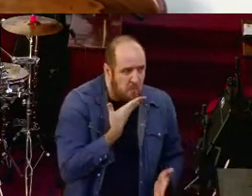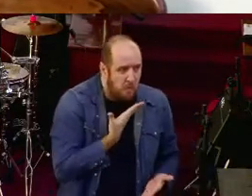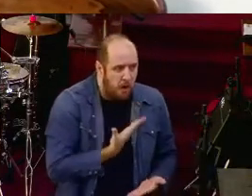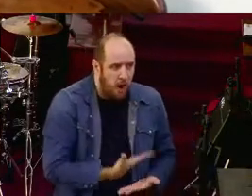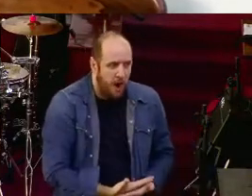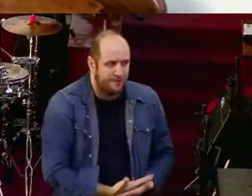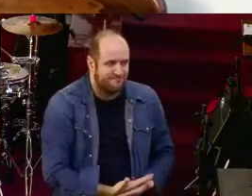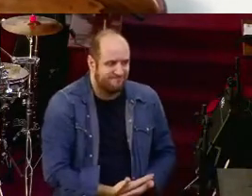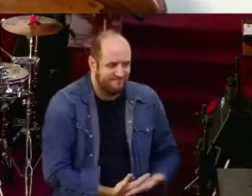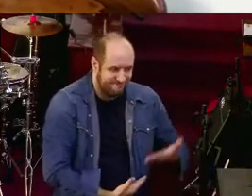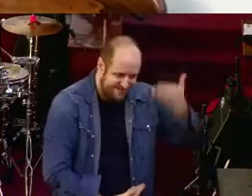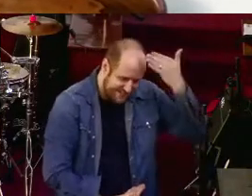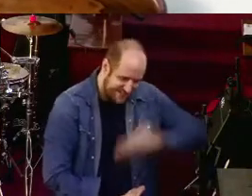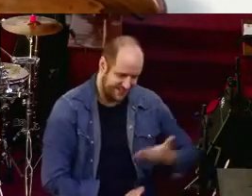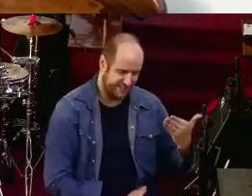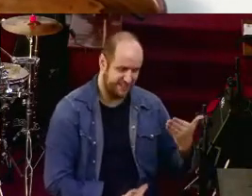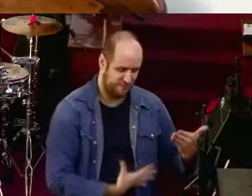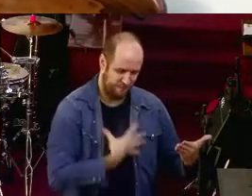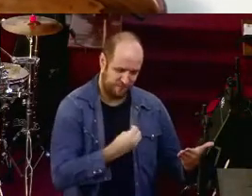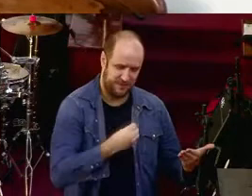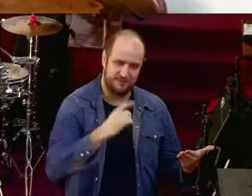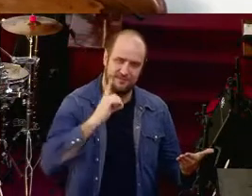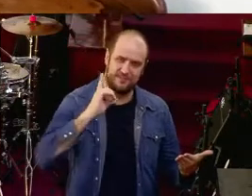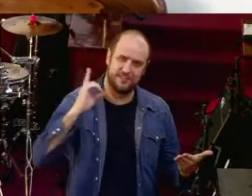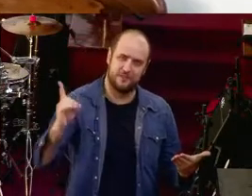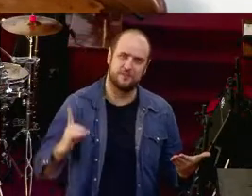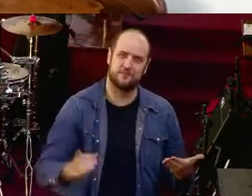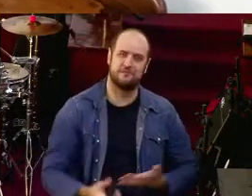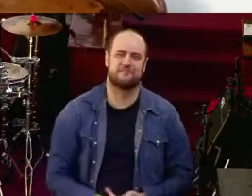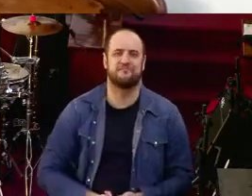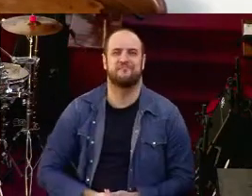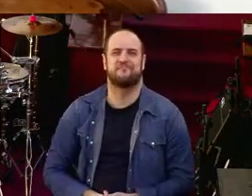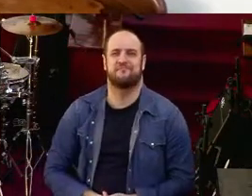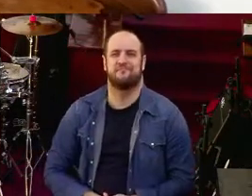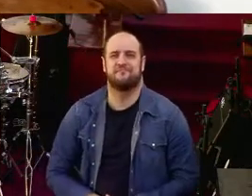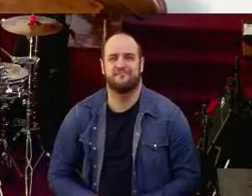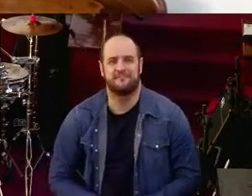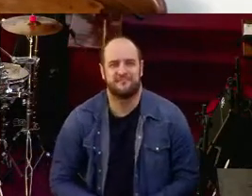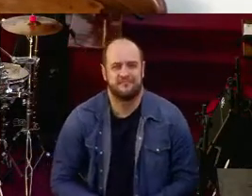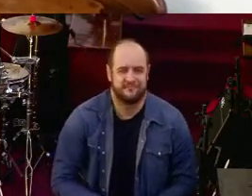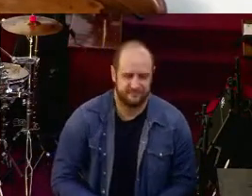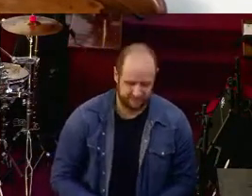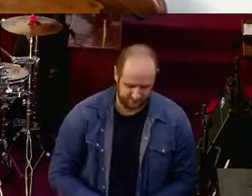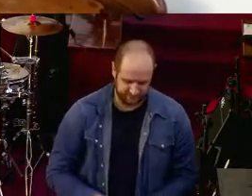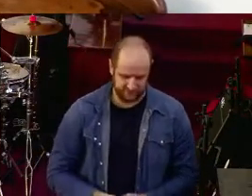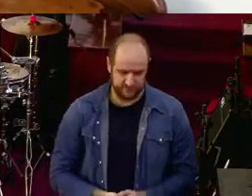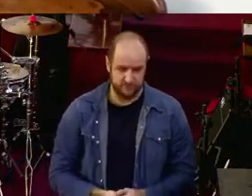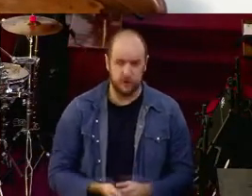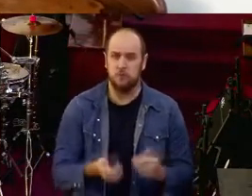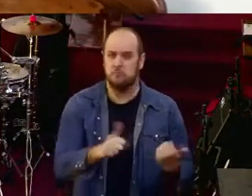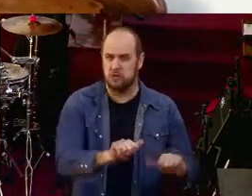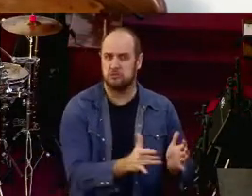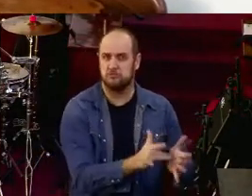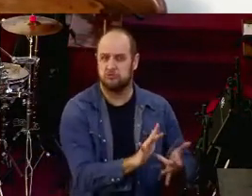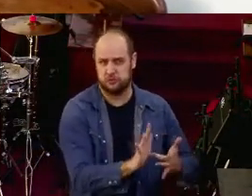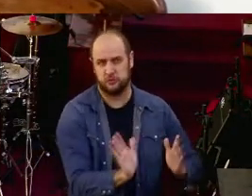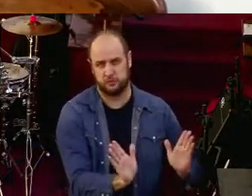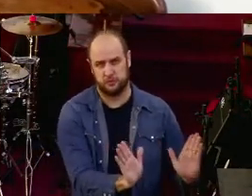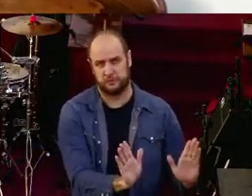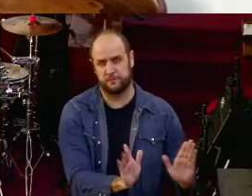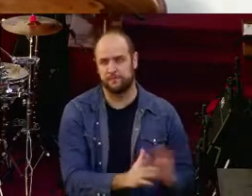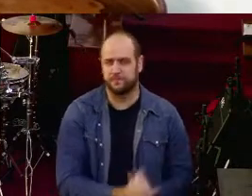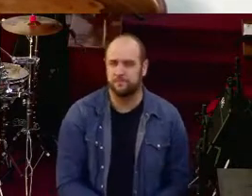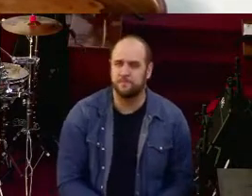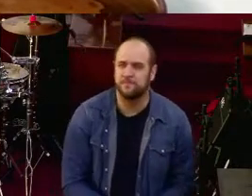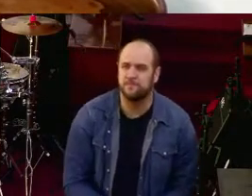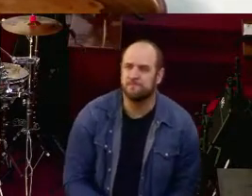Estamos diante do Filho de Deus. Quero aplicar, irmãos, isso foi o batismo de Jesus. Mas o